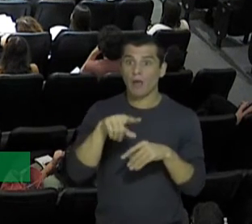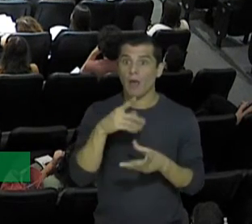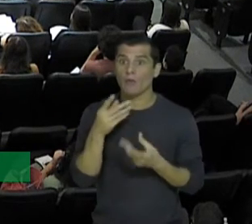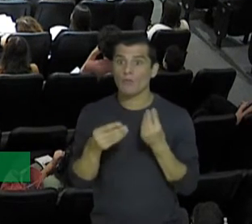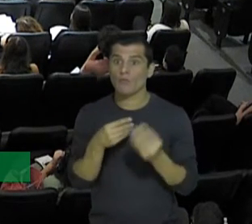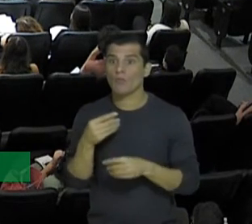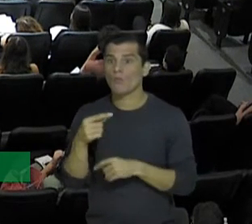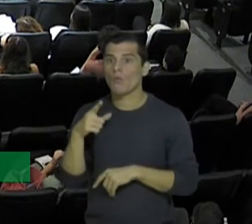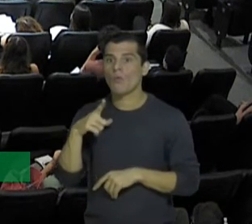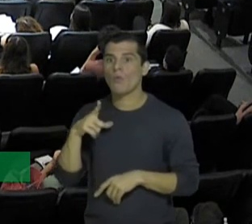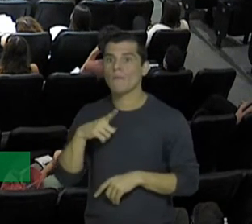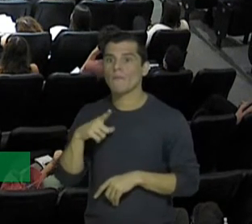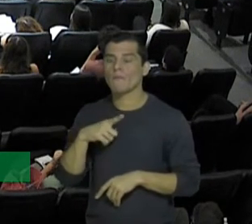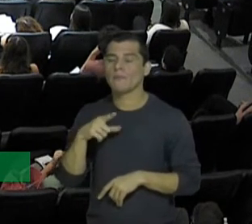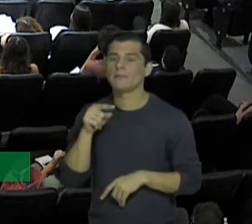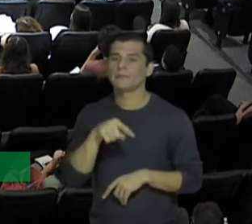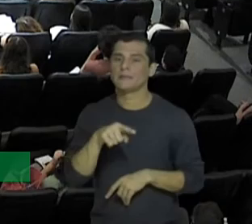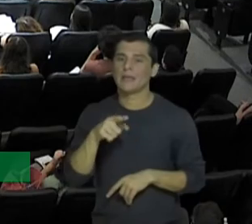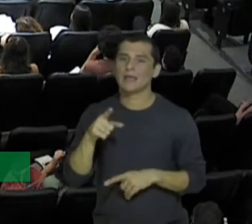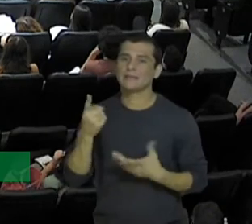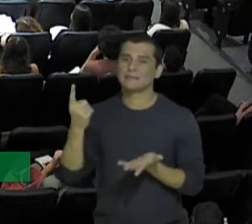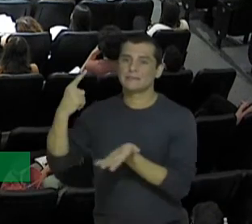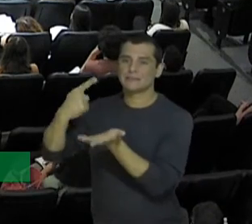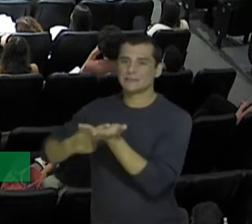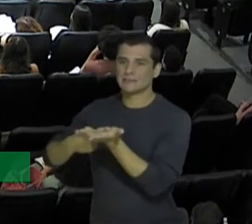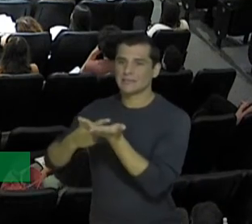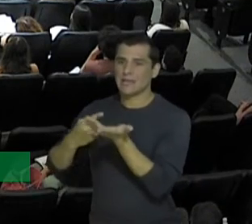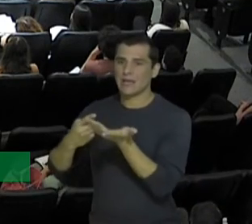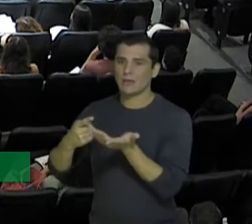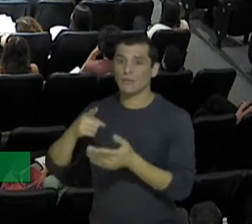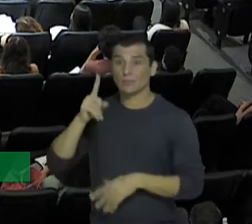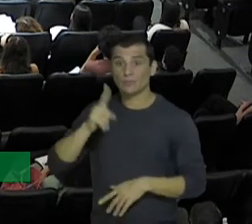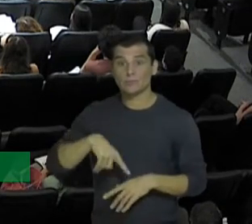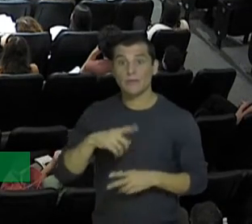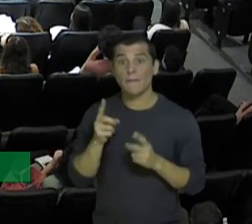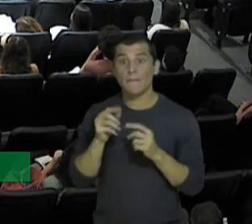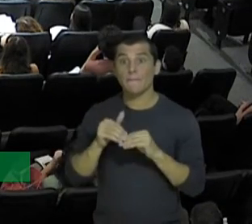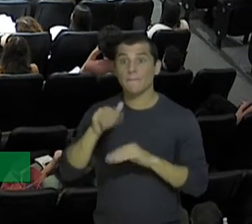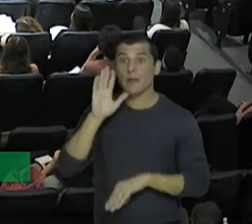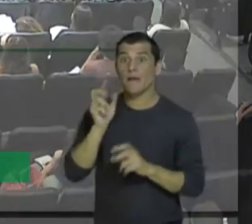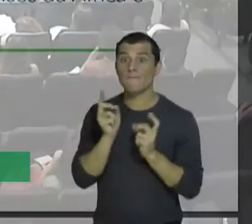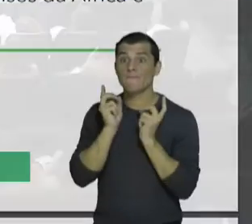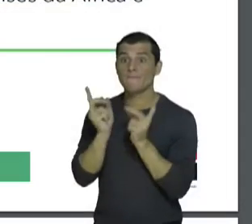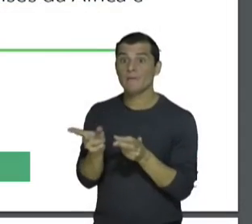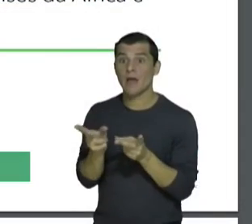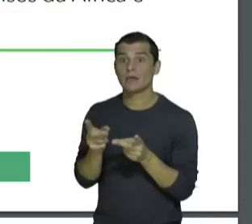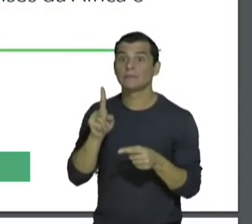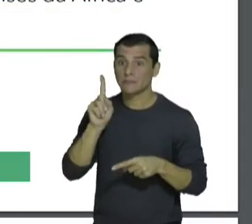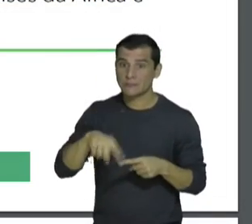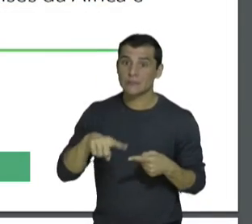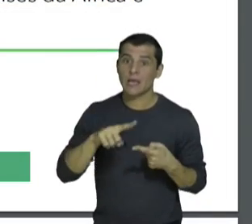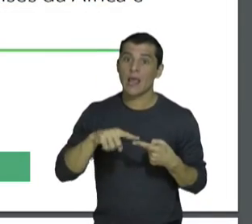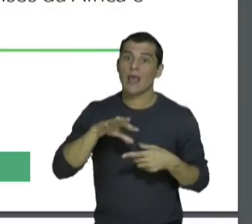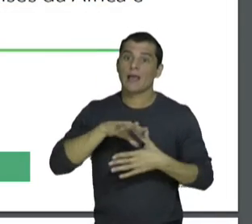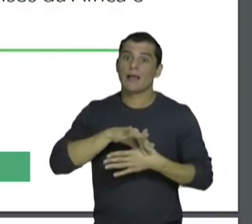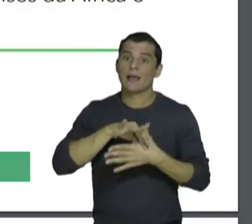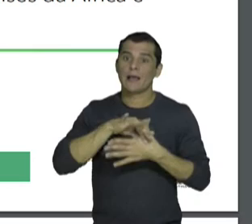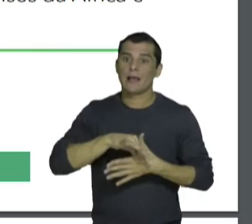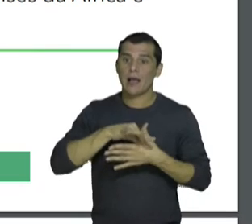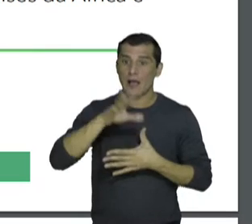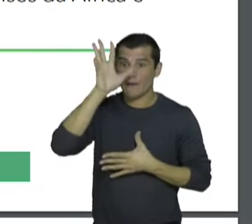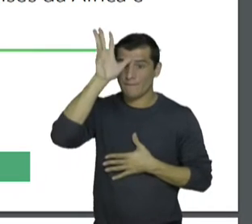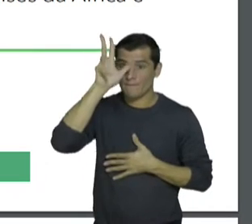flexibilização negociada nesse acordo são Justamente a carne de frango a carne suína etanol e mel a gente não tem grande coisa em etanol